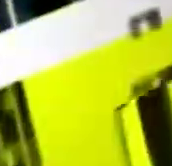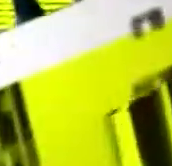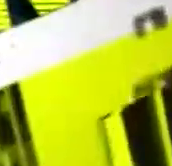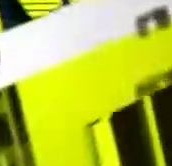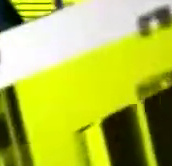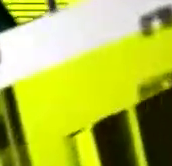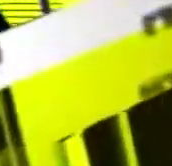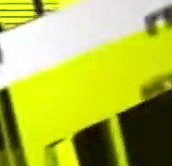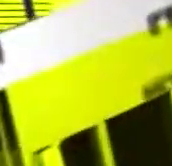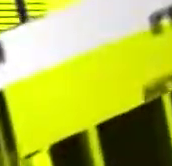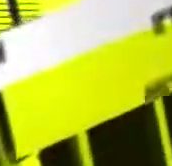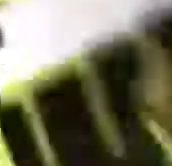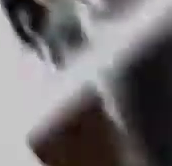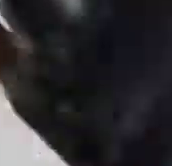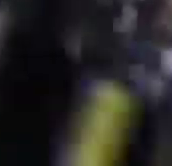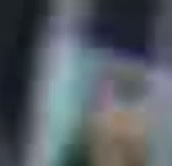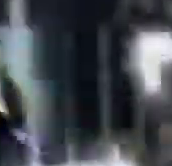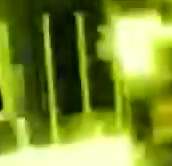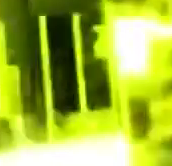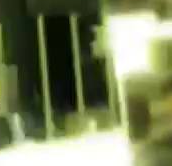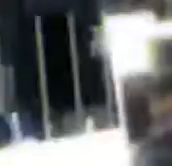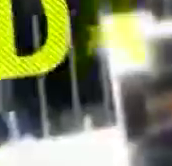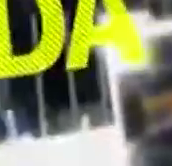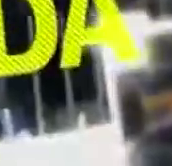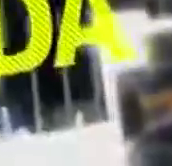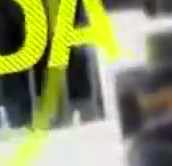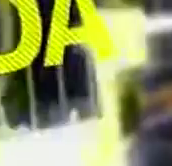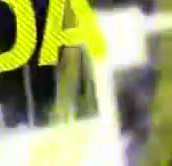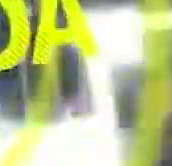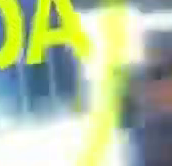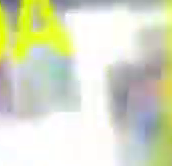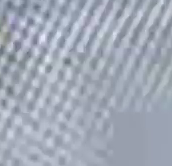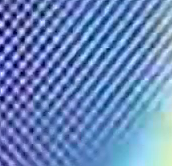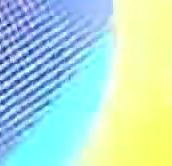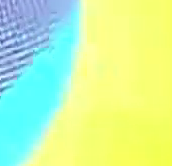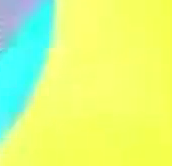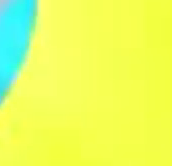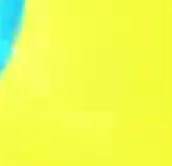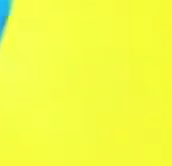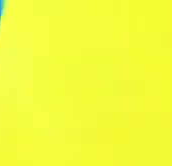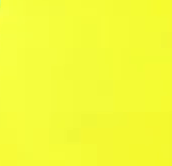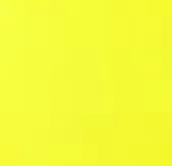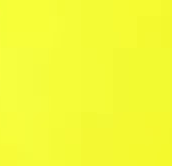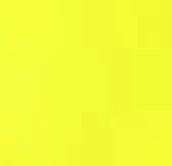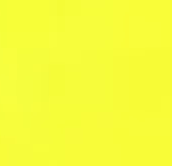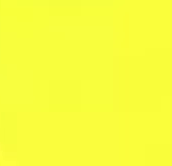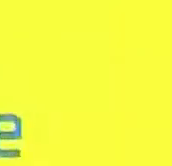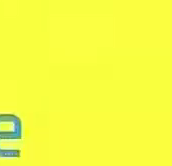Um segundo encaminhamento. Ministério de Santos, no meu estado de São Paulo.